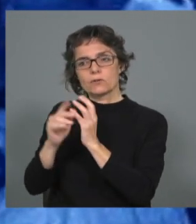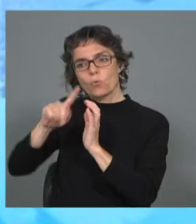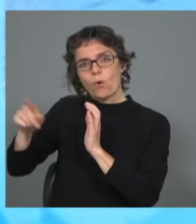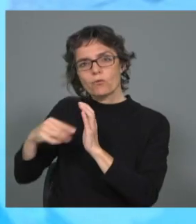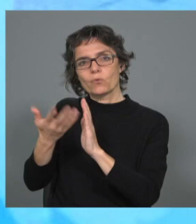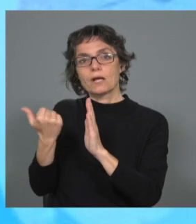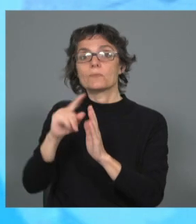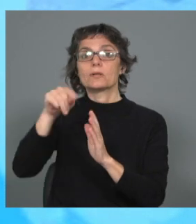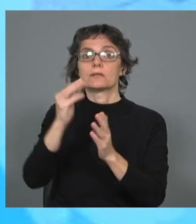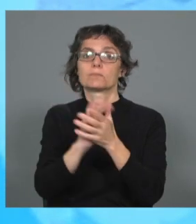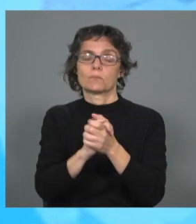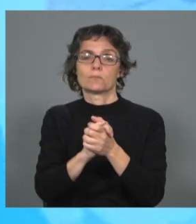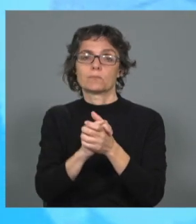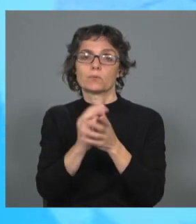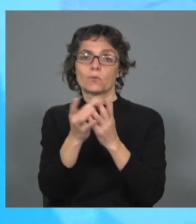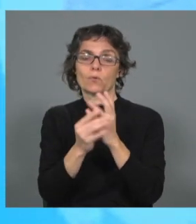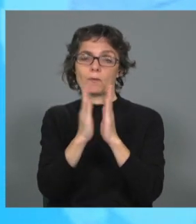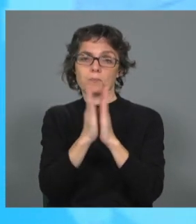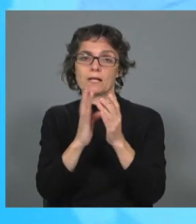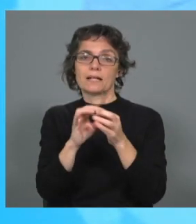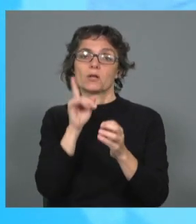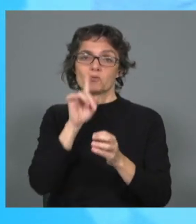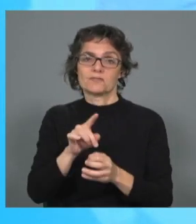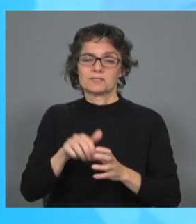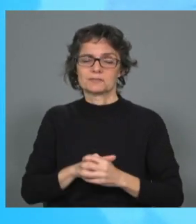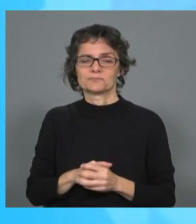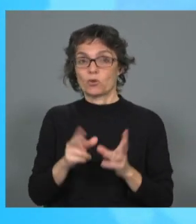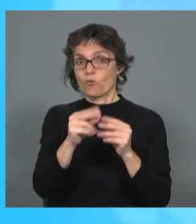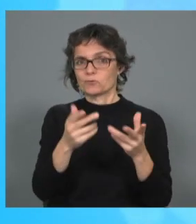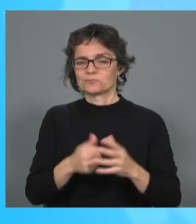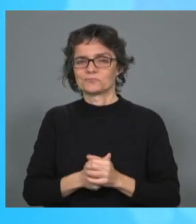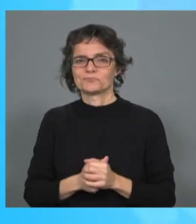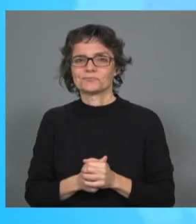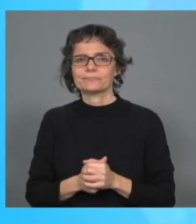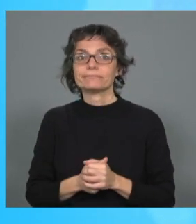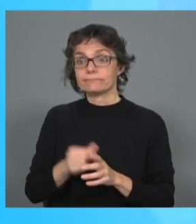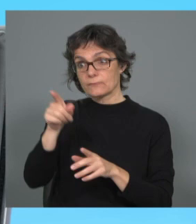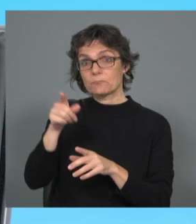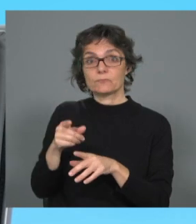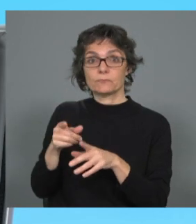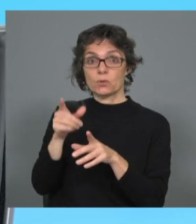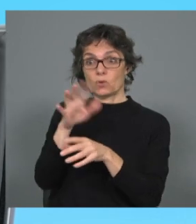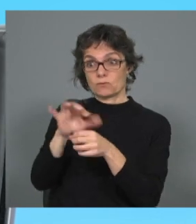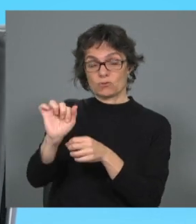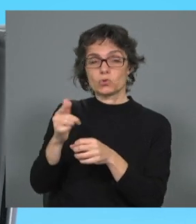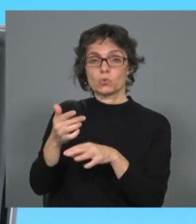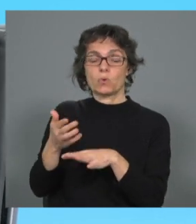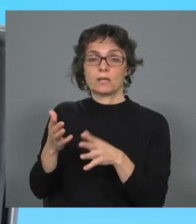o João, inicialmente, esta era uma não questão, a questão da exclusão da Igreja. Não tinha propriamente uma